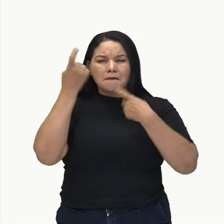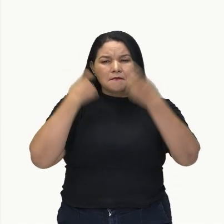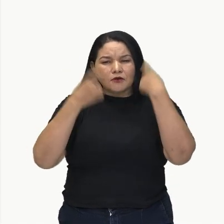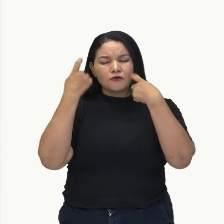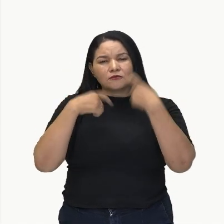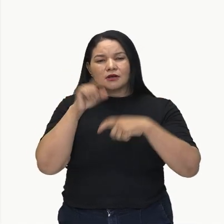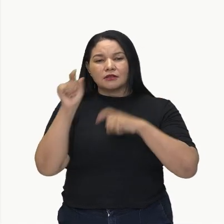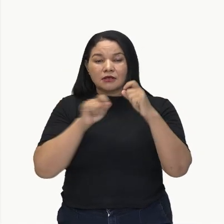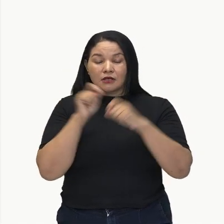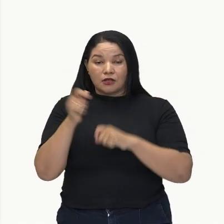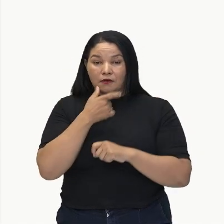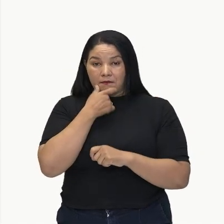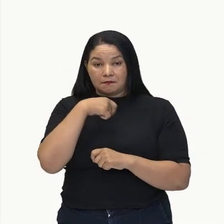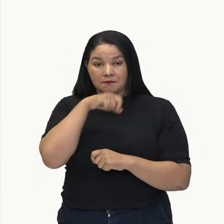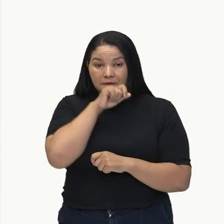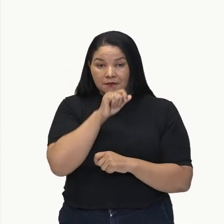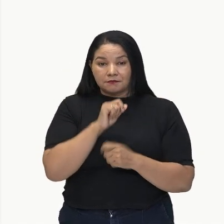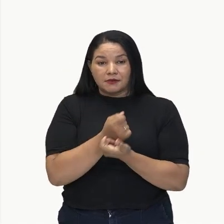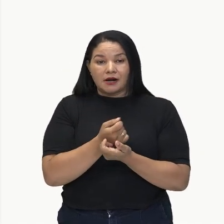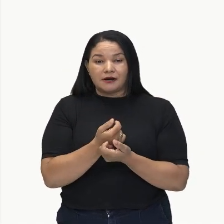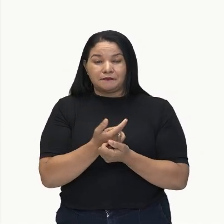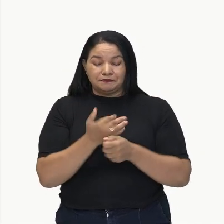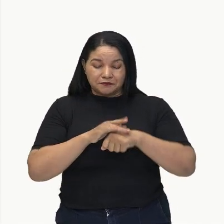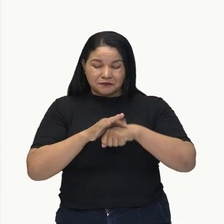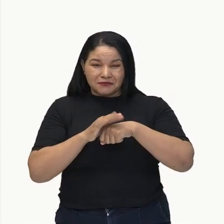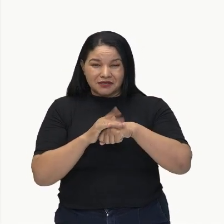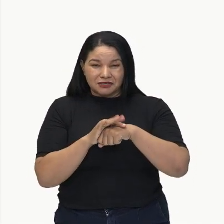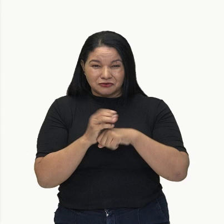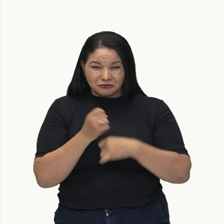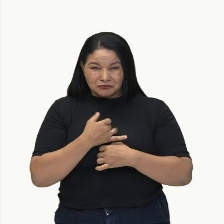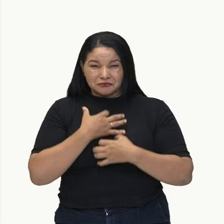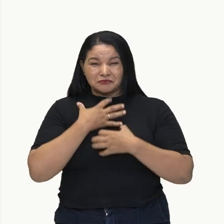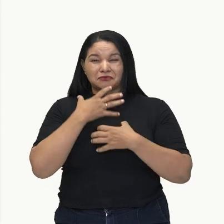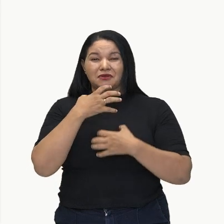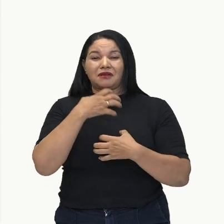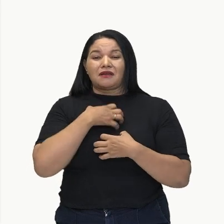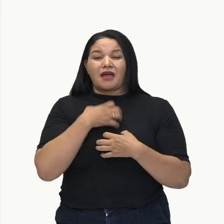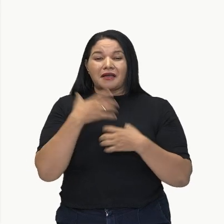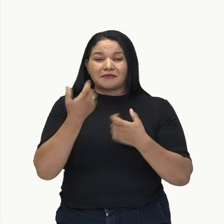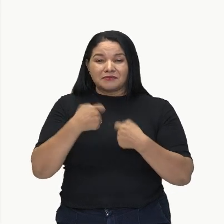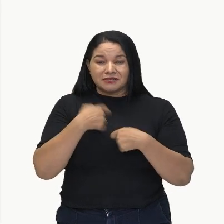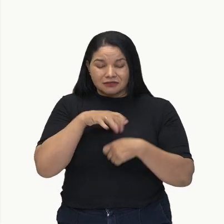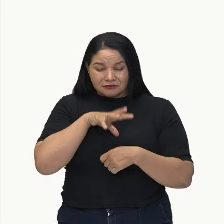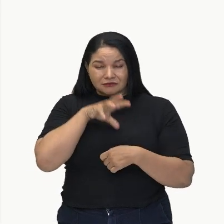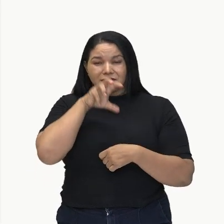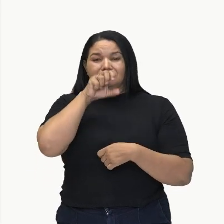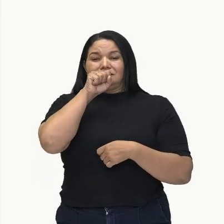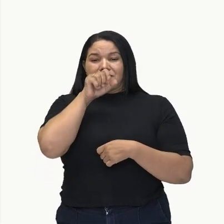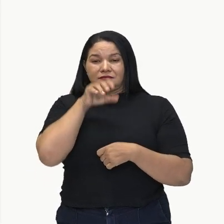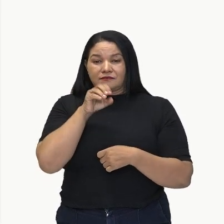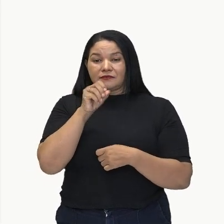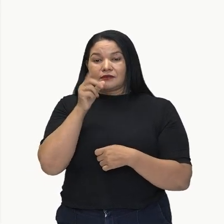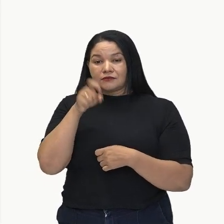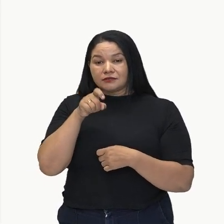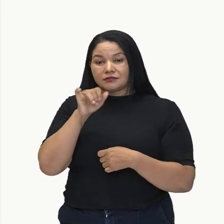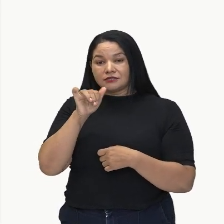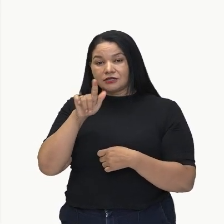seu padre mostrou sintomas graves e necessitou